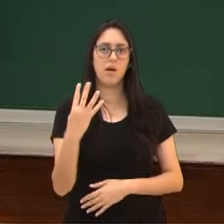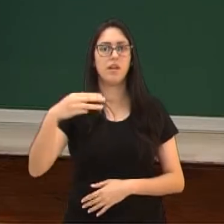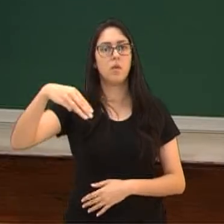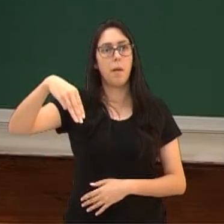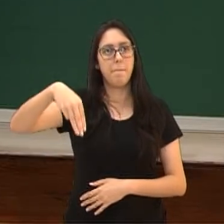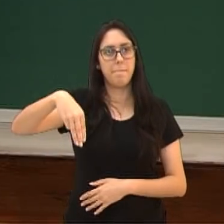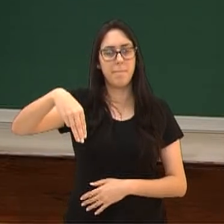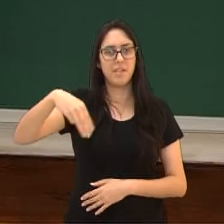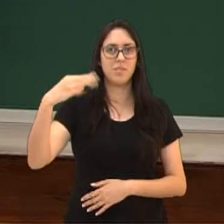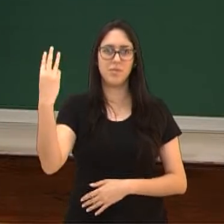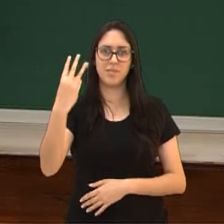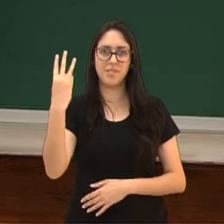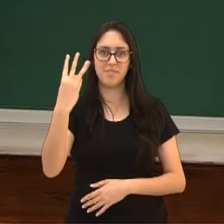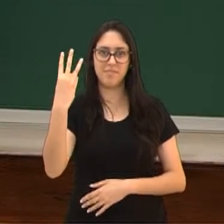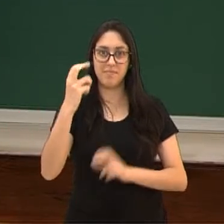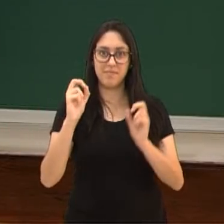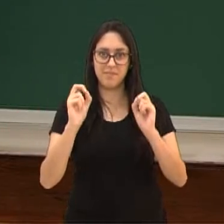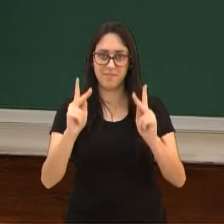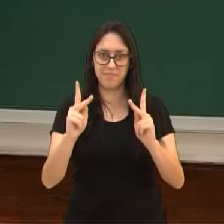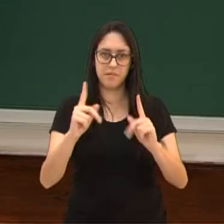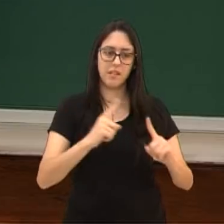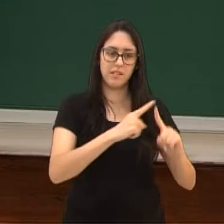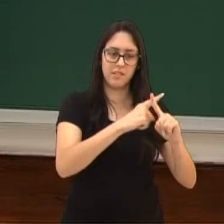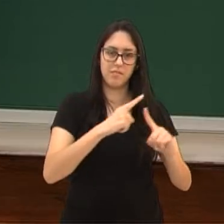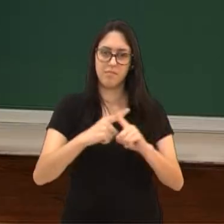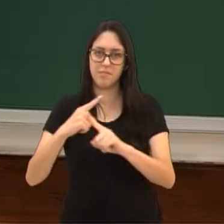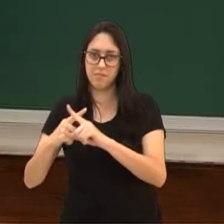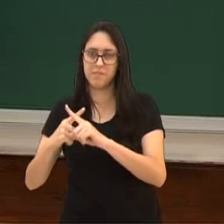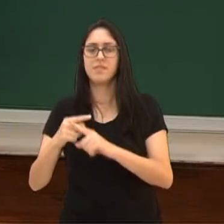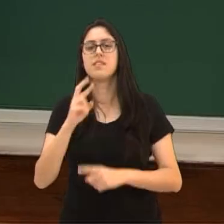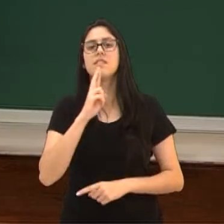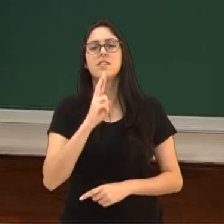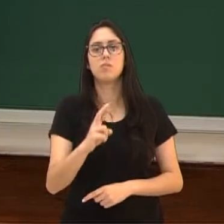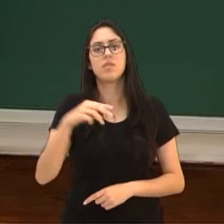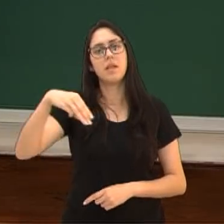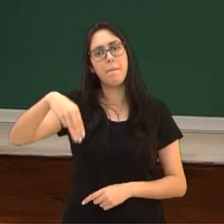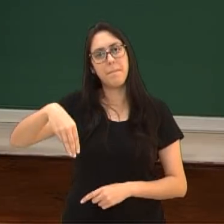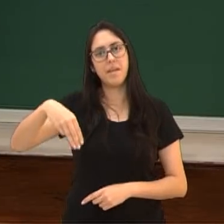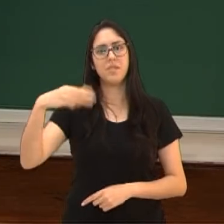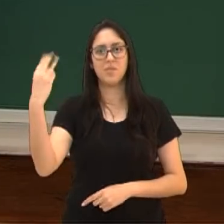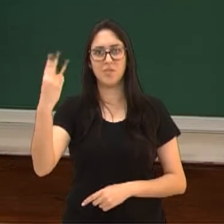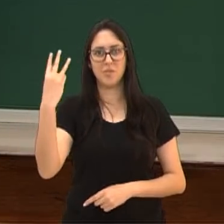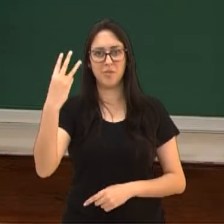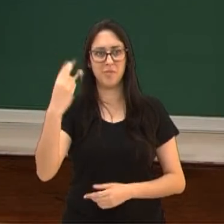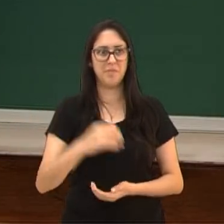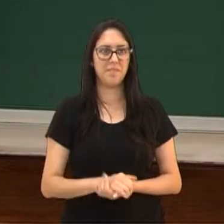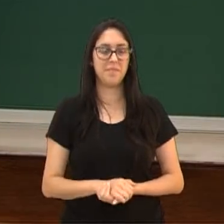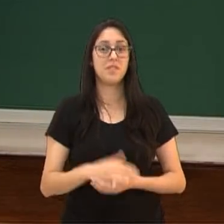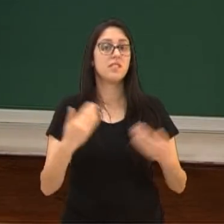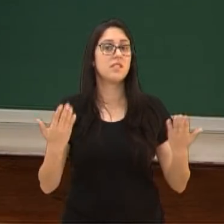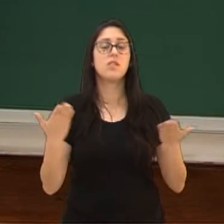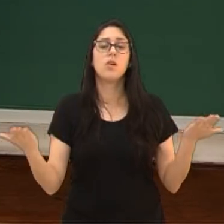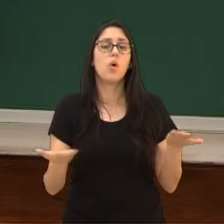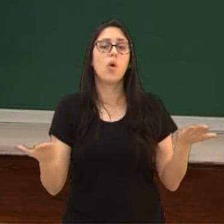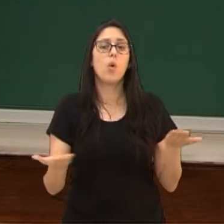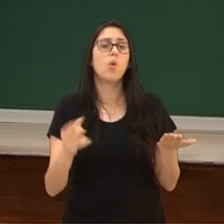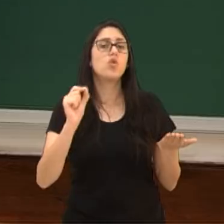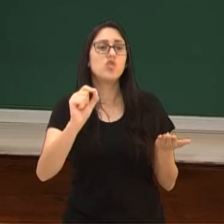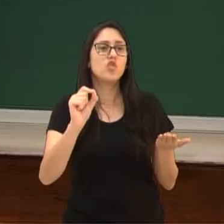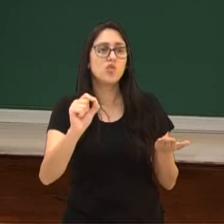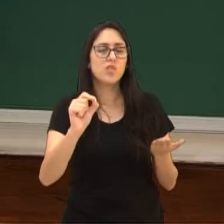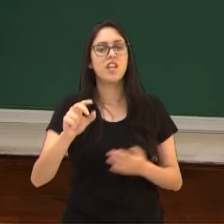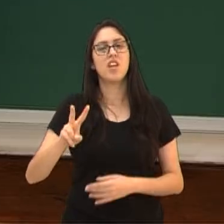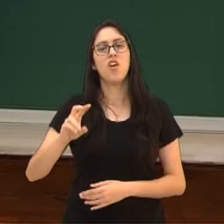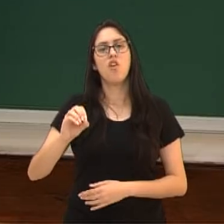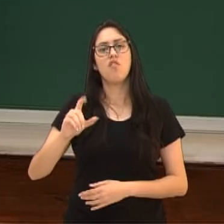ó, metros, ok? Multiplicou 3 metros, deu metros cúbicos, ok? Então, trabalhamos hoje volumes de